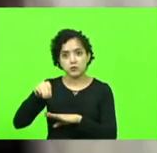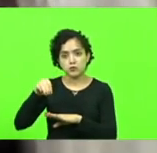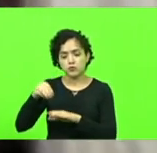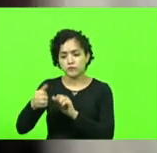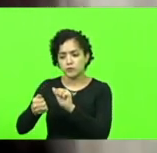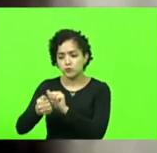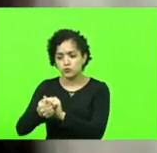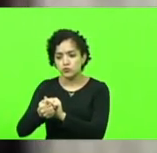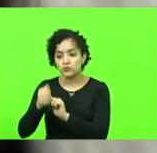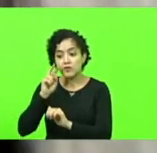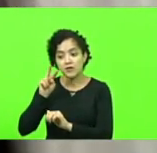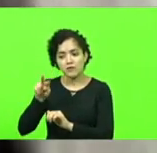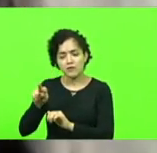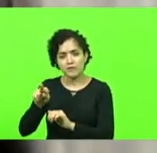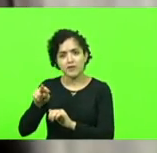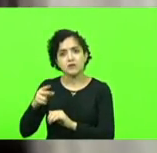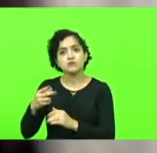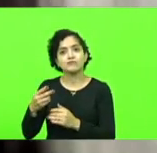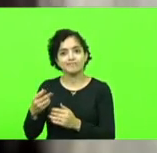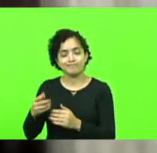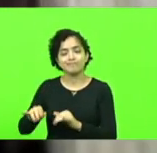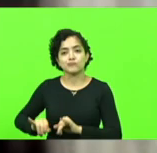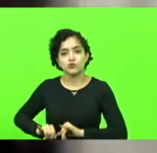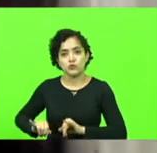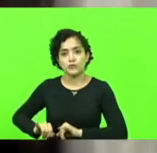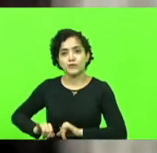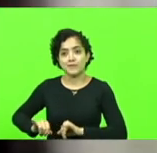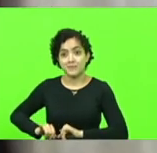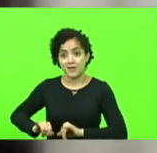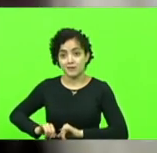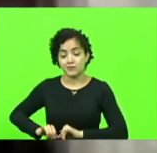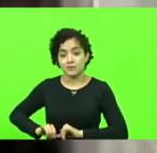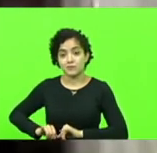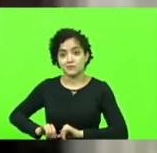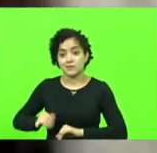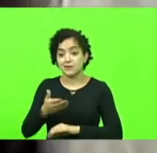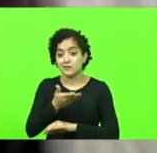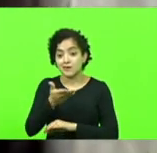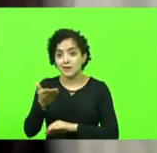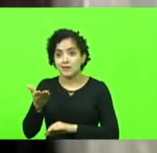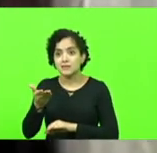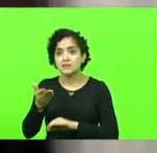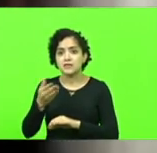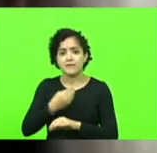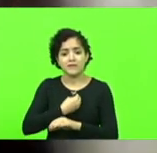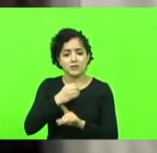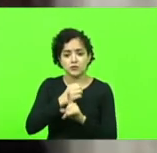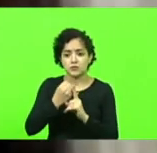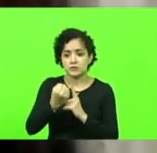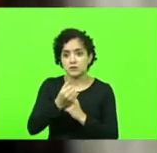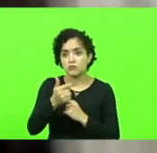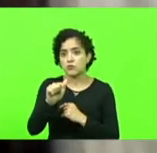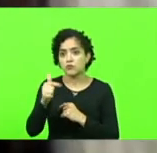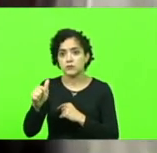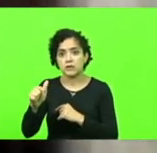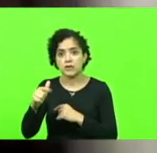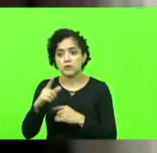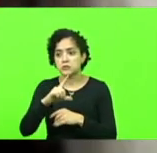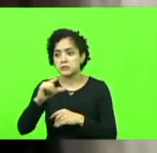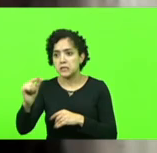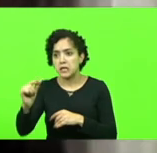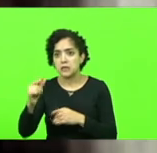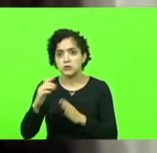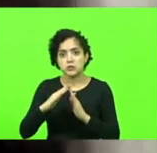vejo o sofrimento dessas famílias. Não tem vida social, eles não saem de casa porque